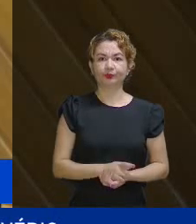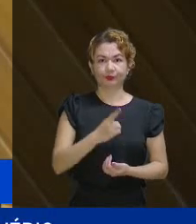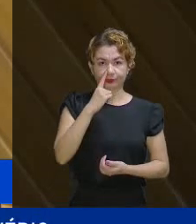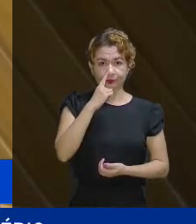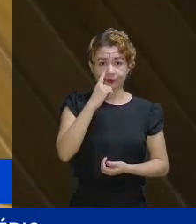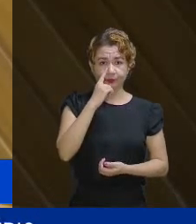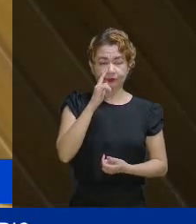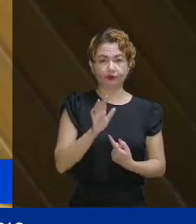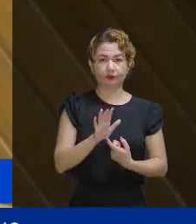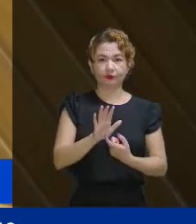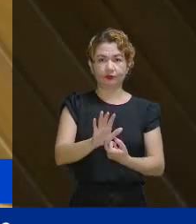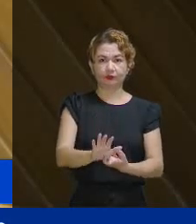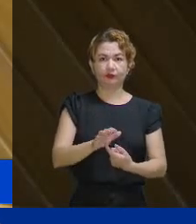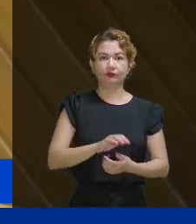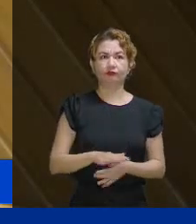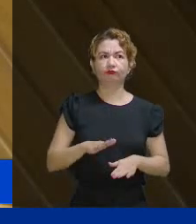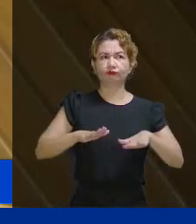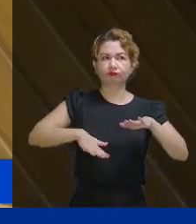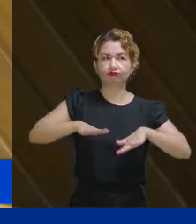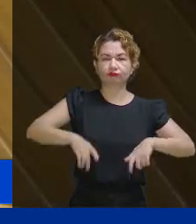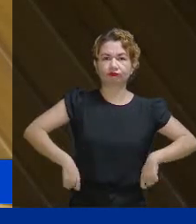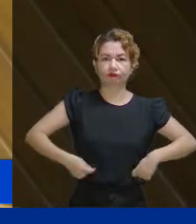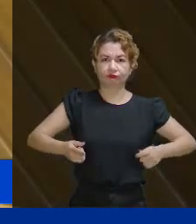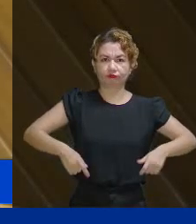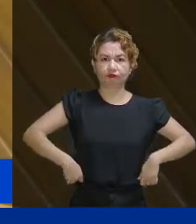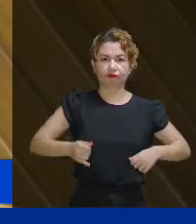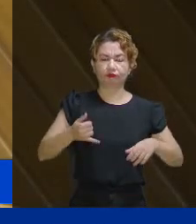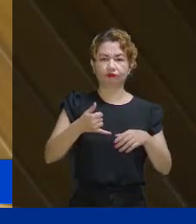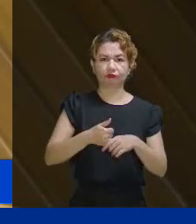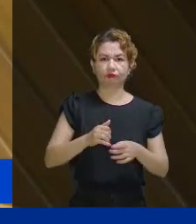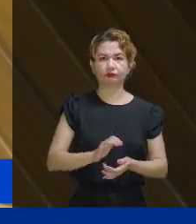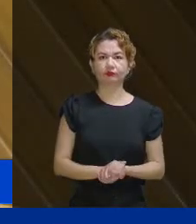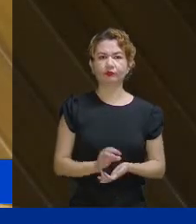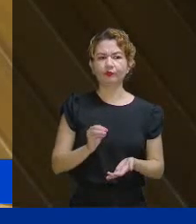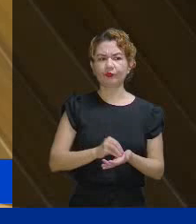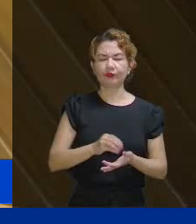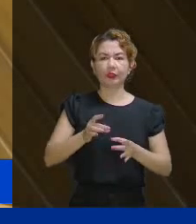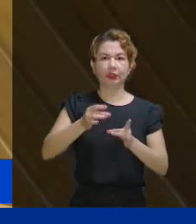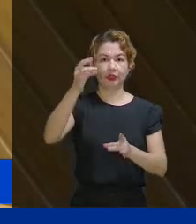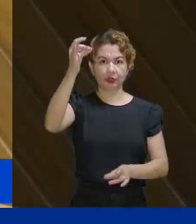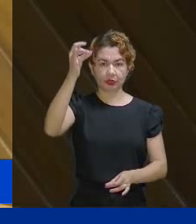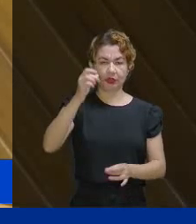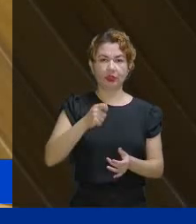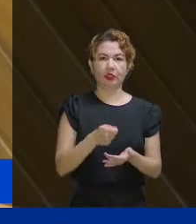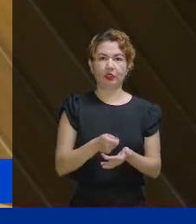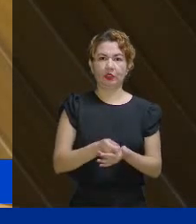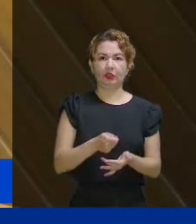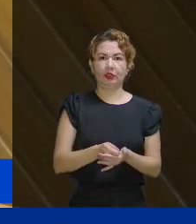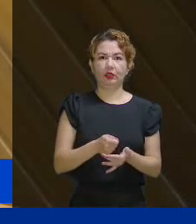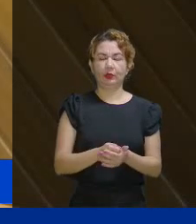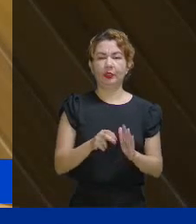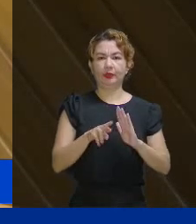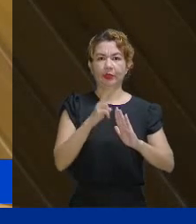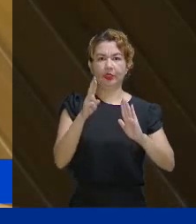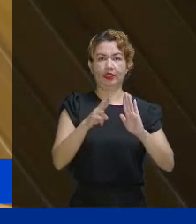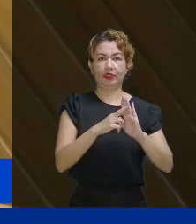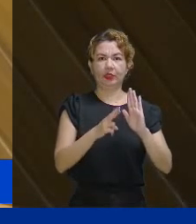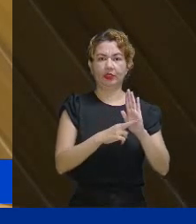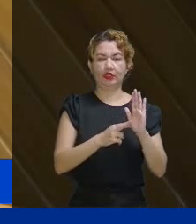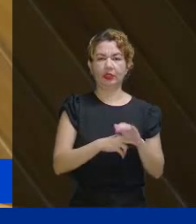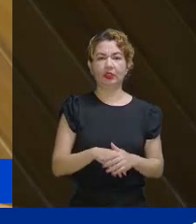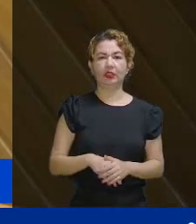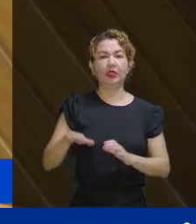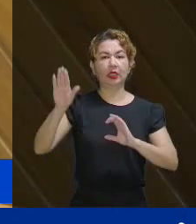falha apontada de supostos gastos com combustível sem detalhamento exigido pela norma de regência,